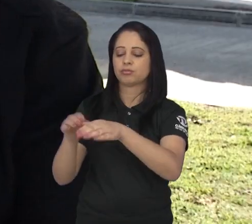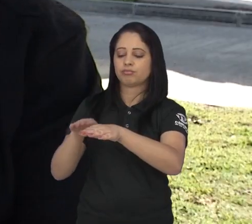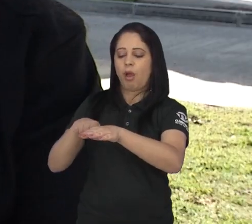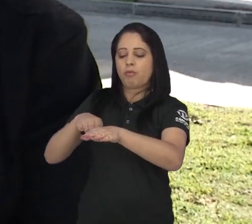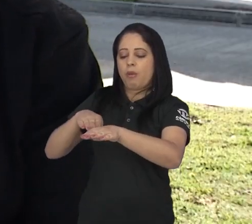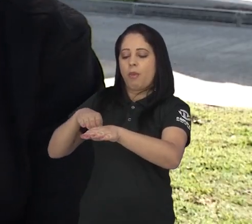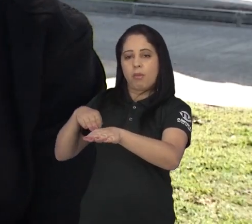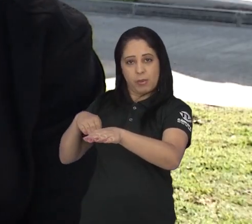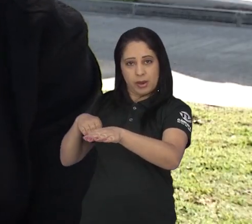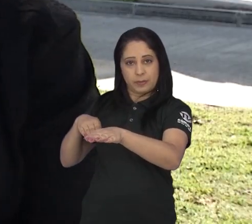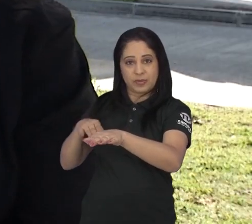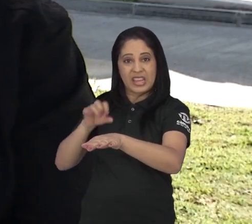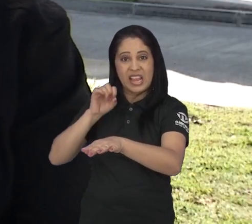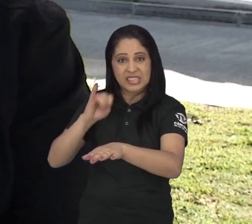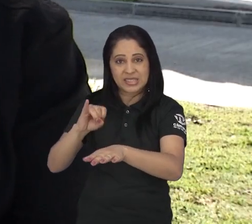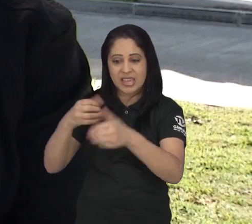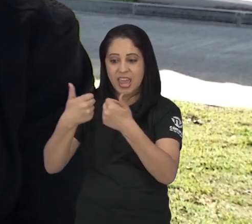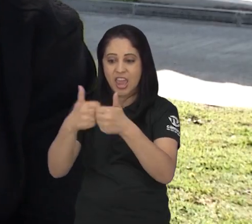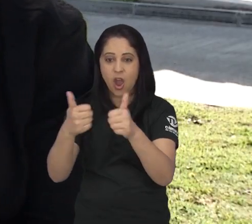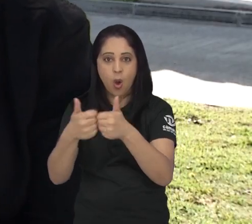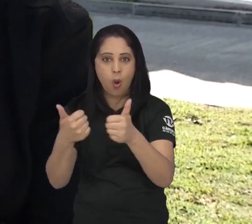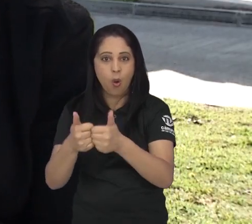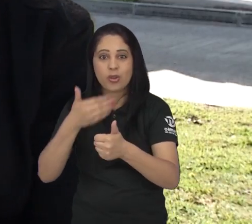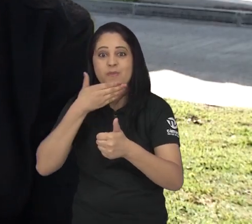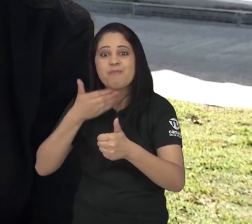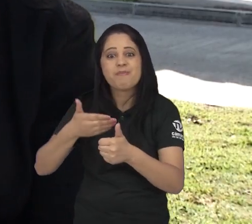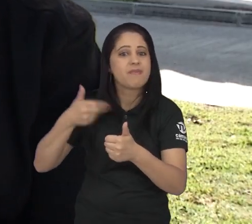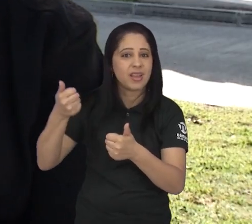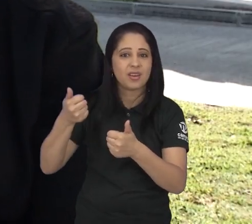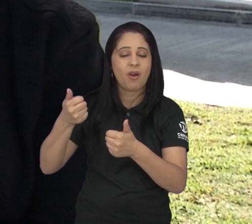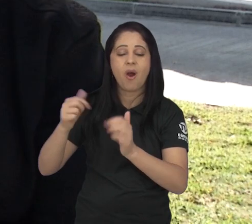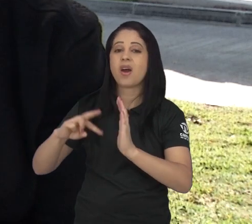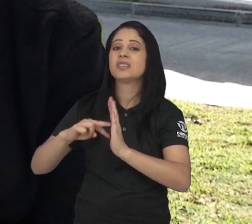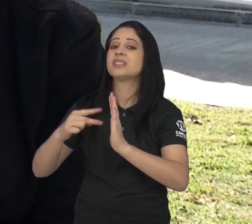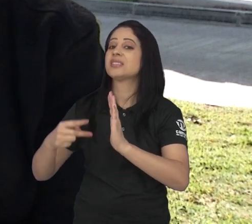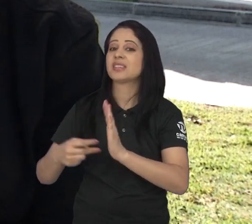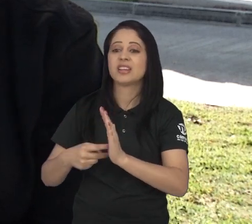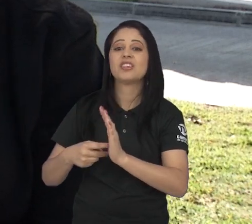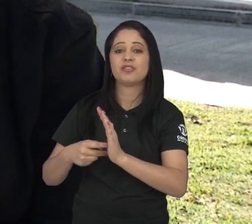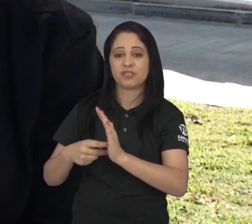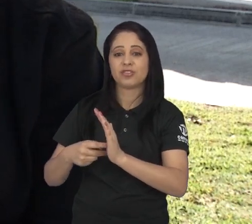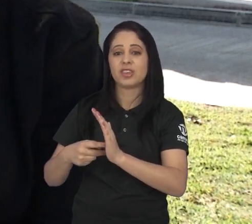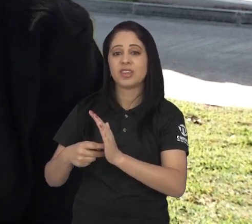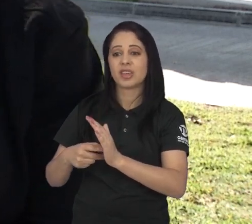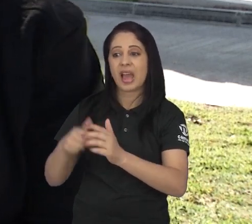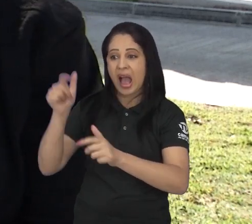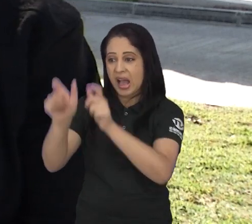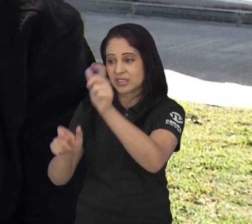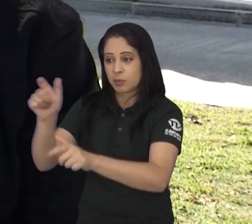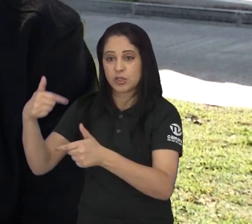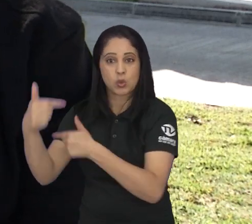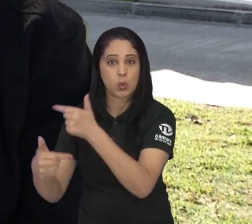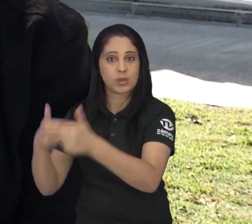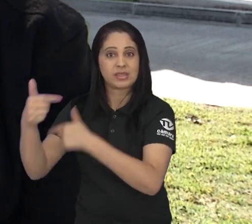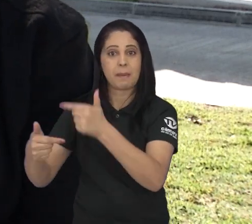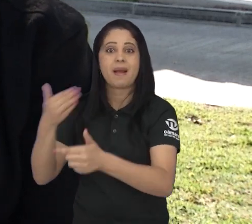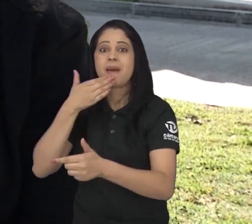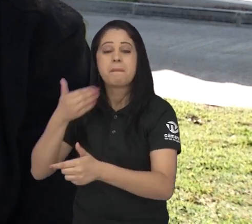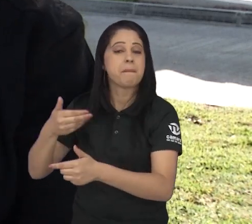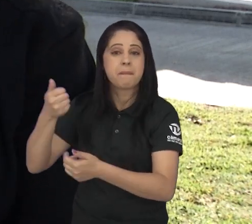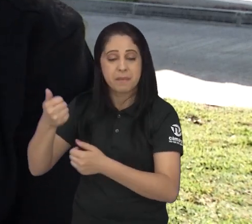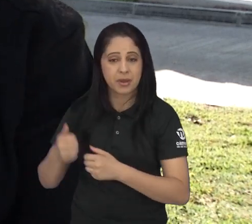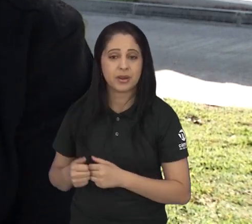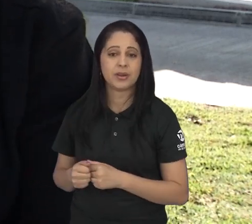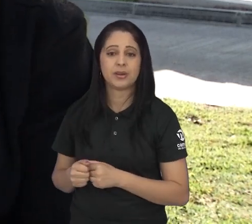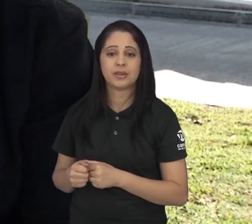quando a gente melhora essa questão do transporte coletivo a gente está proporcionando um ambiente para o trabalhador em primeira mão